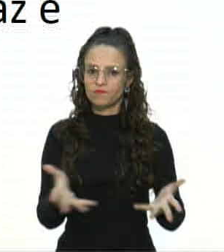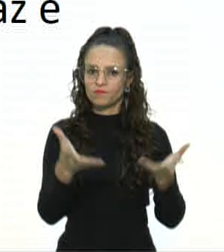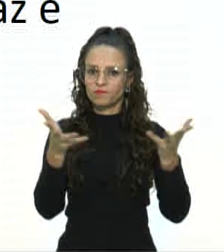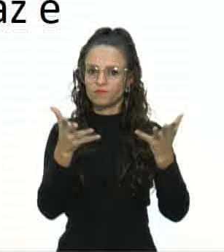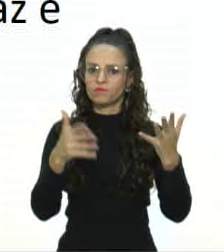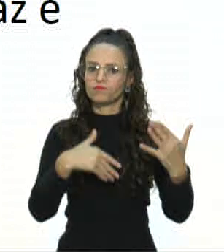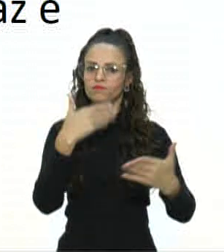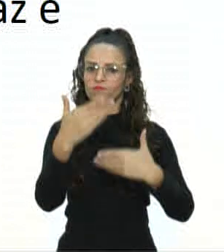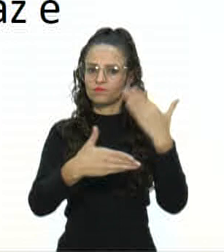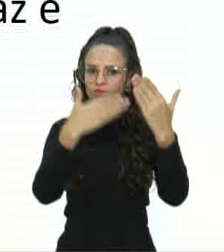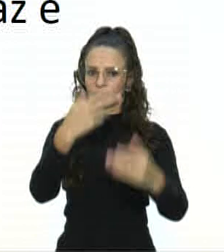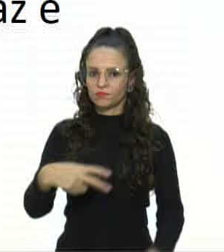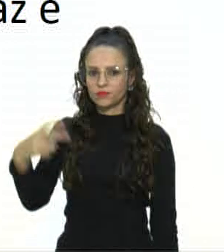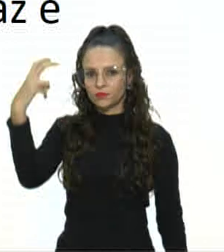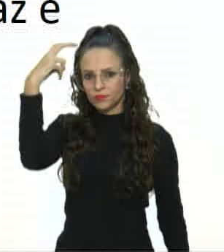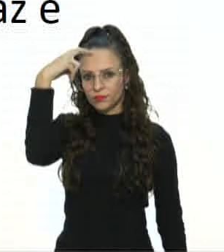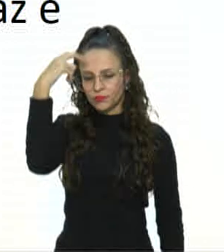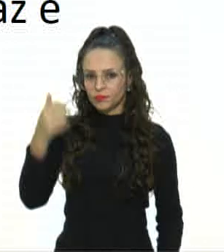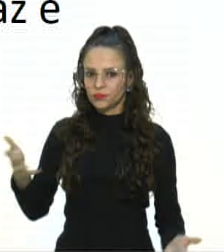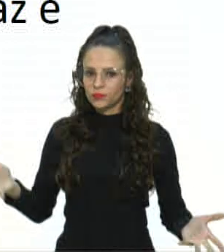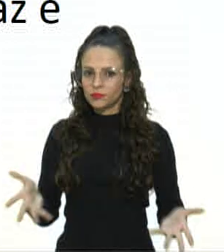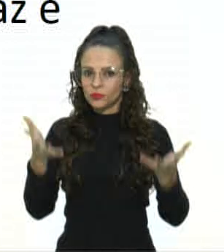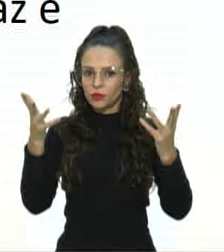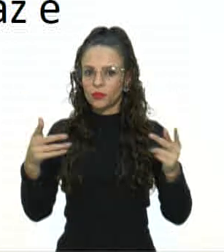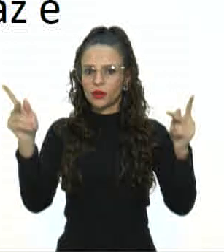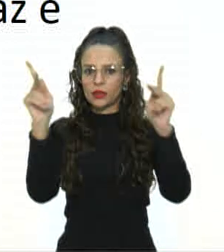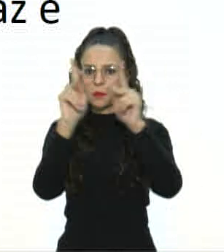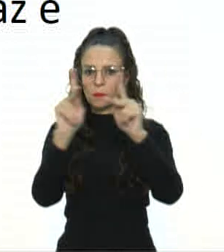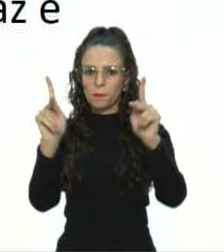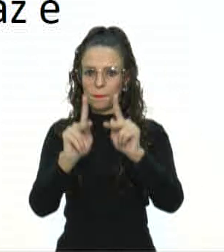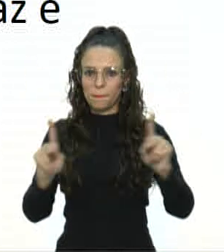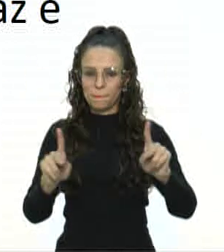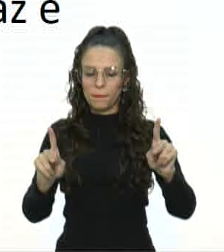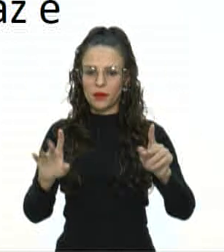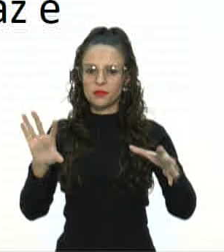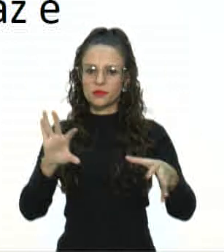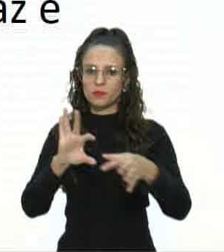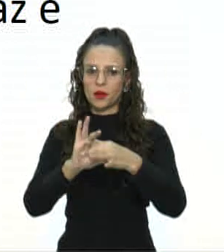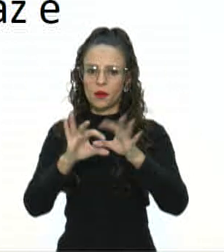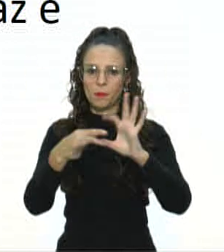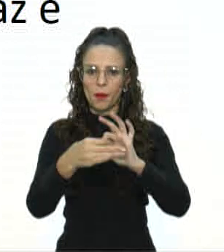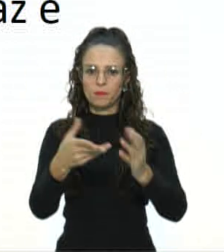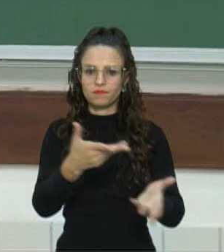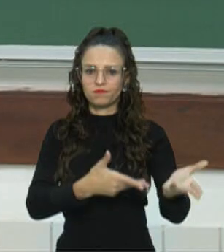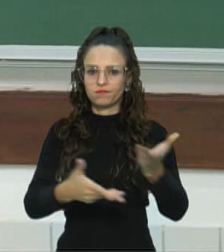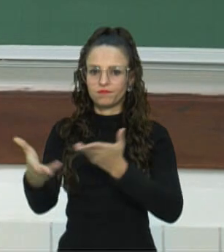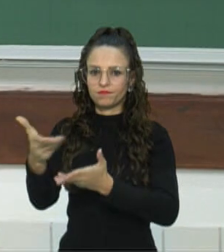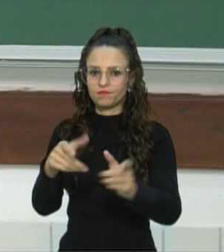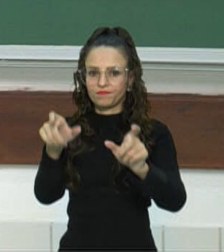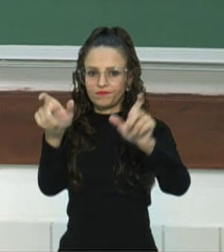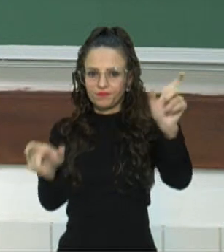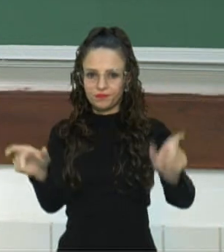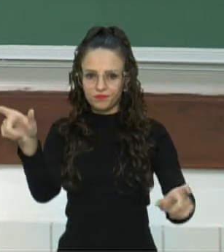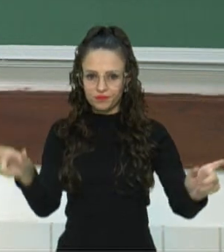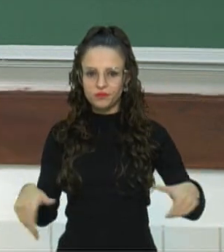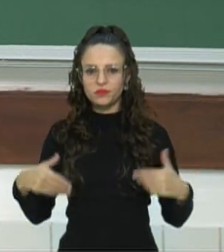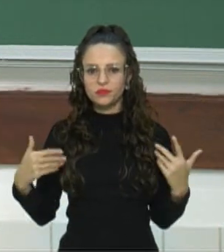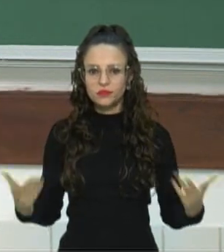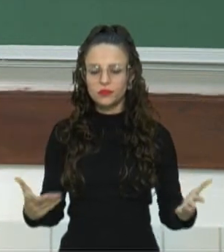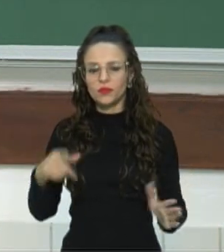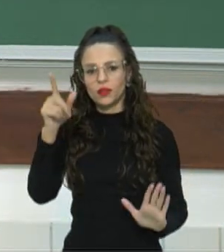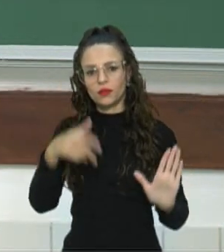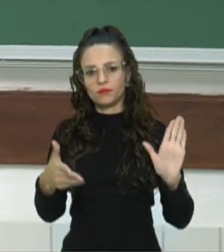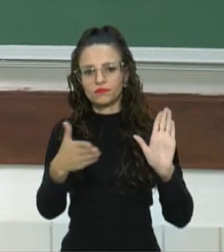da cultura, promovendo a paz e a harmonia entre as pessoas. Então também, como já reforçando, né, então